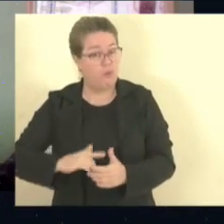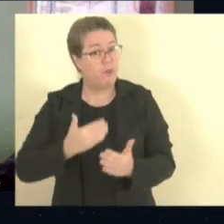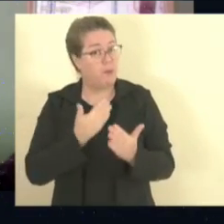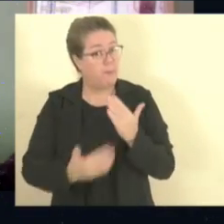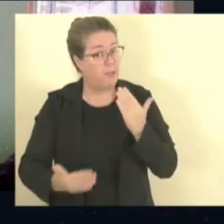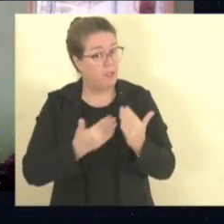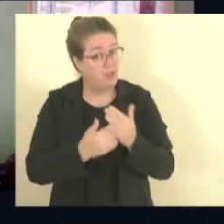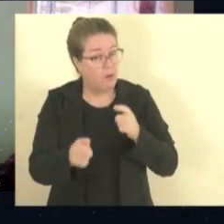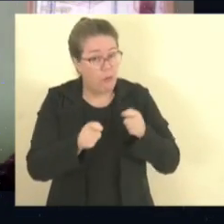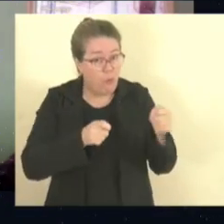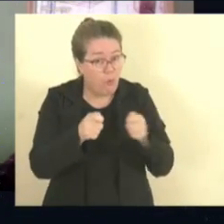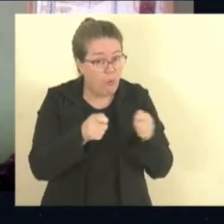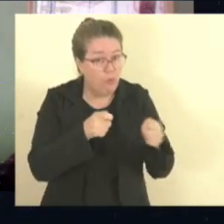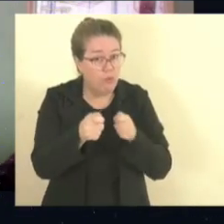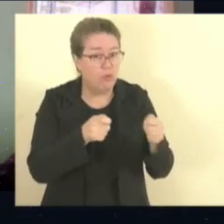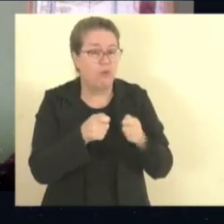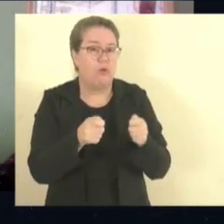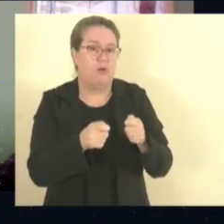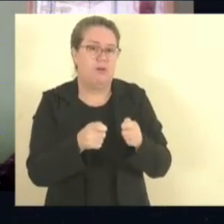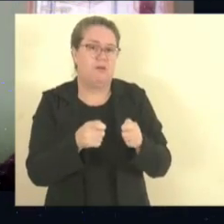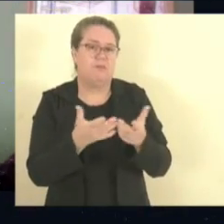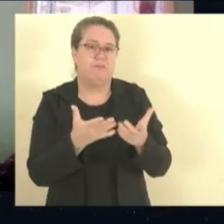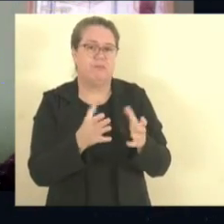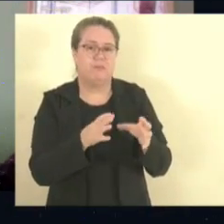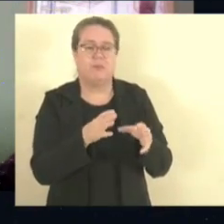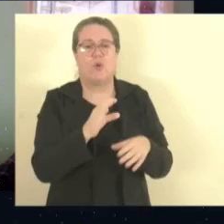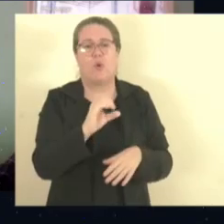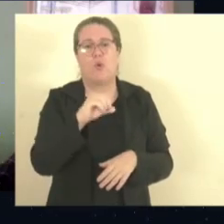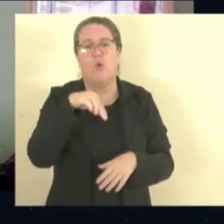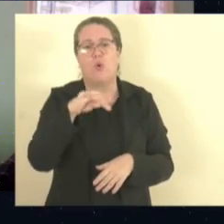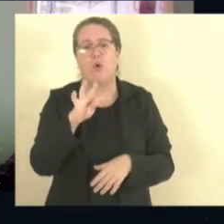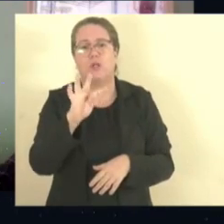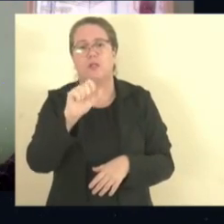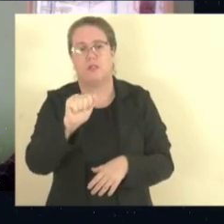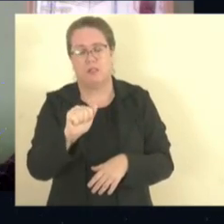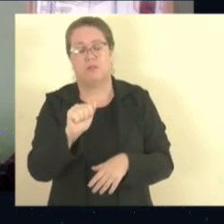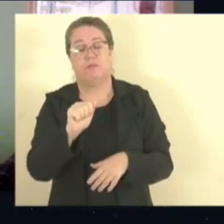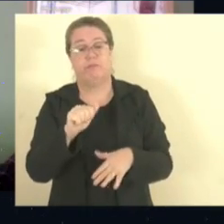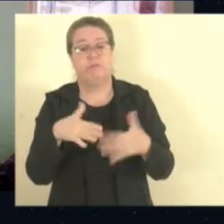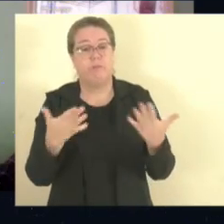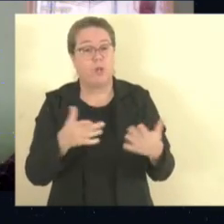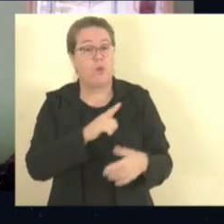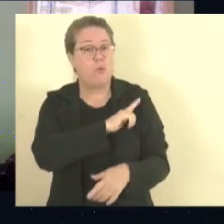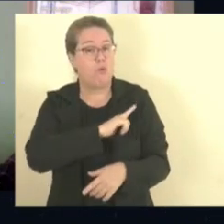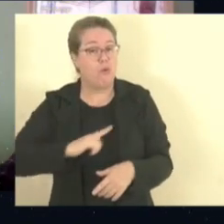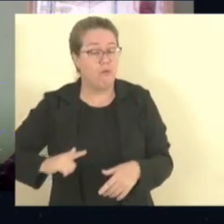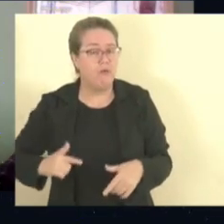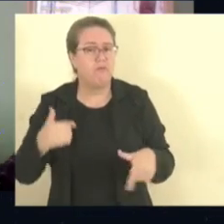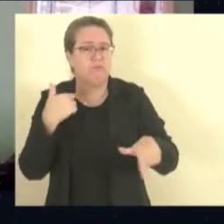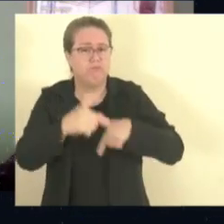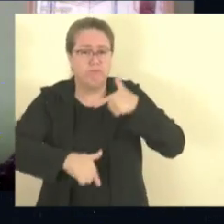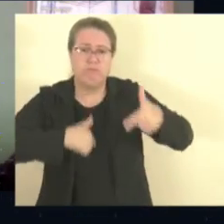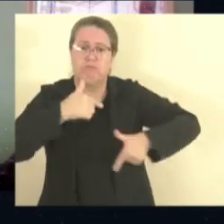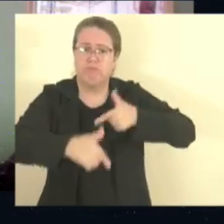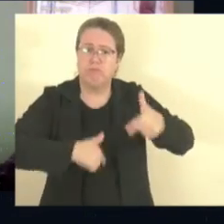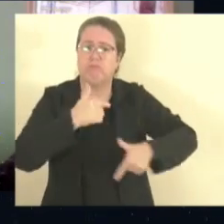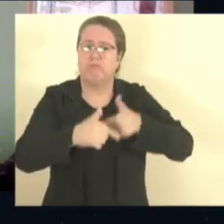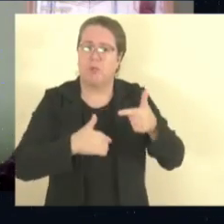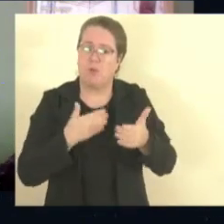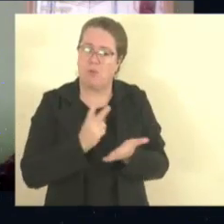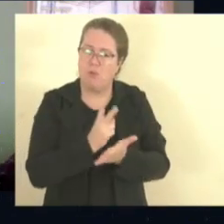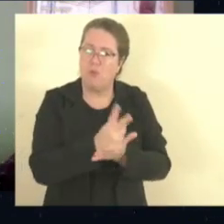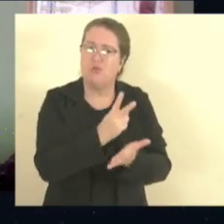controle dessas contas e pelo visto o governador tem trabalhado para seguir nessa linha, né? Para desajustar fiscalmente o